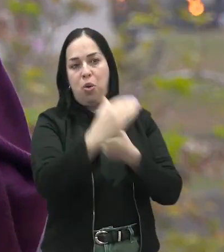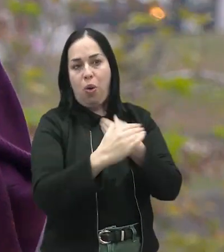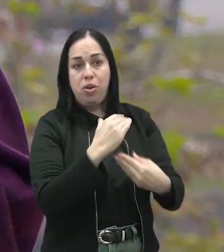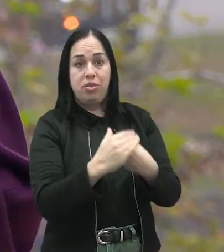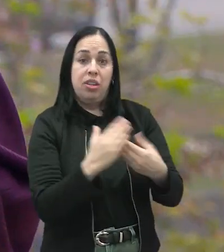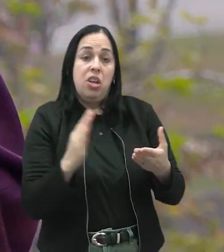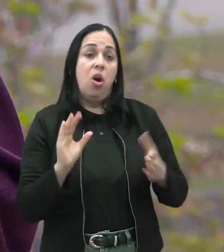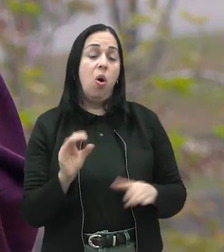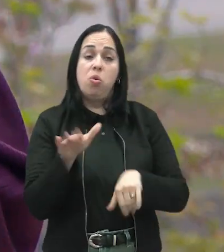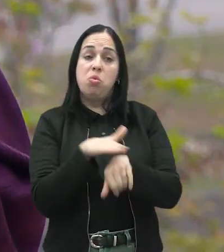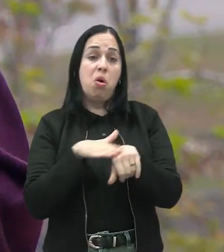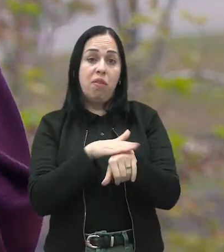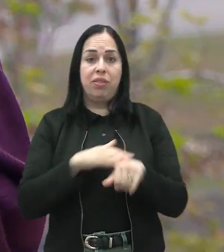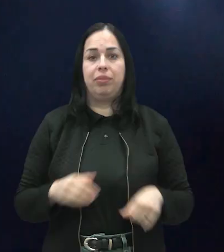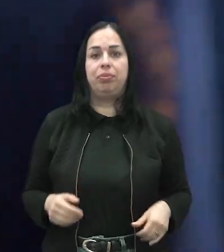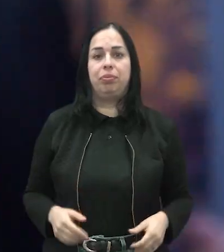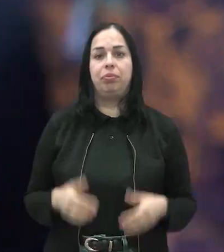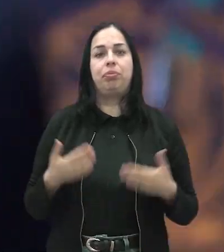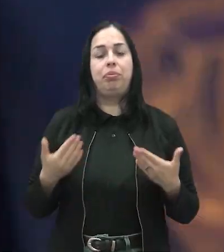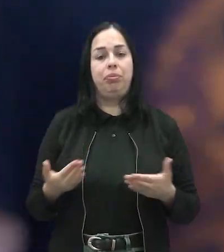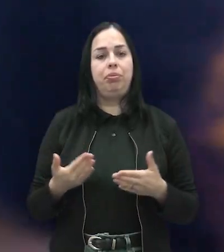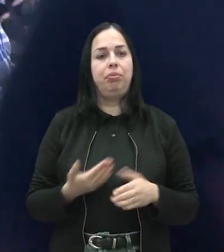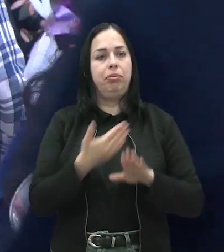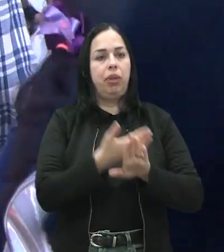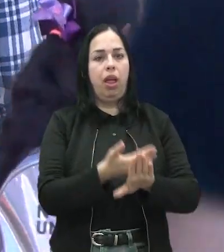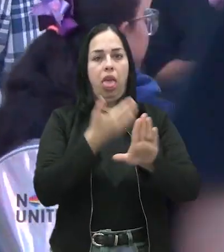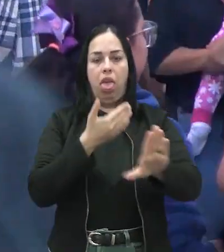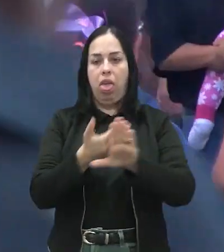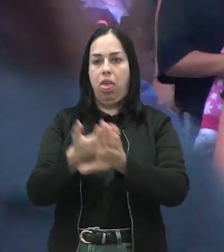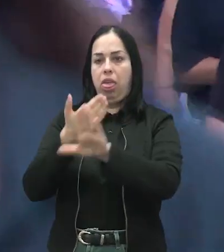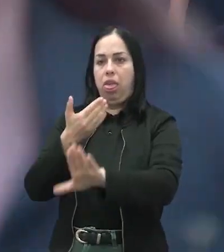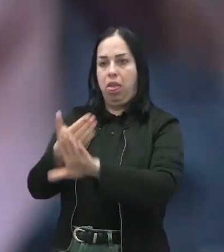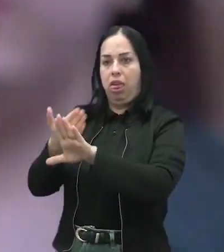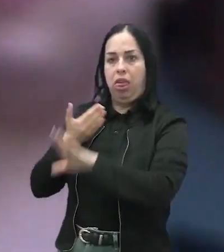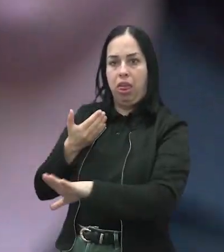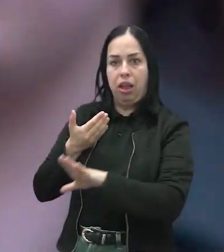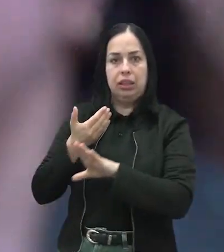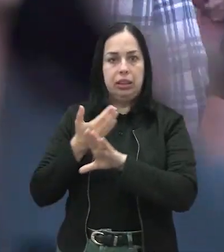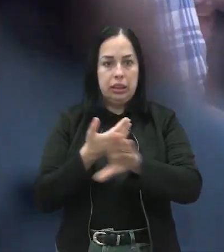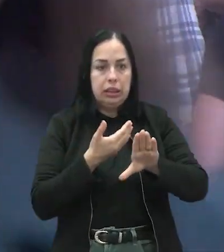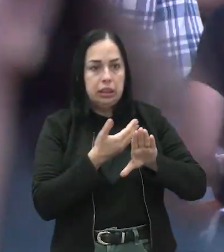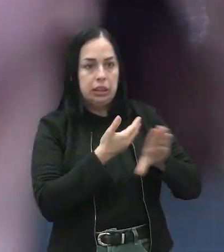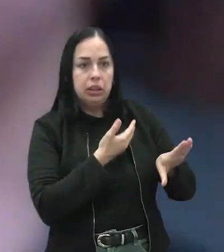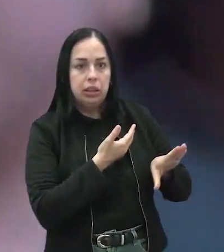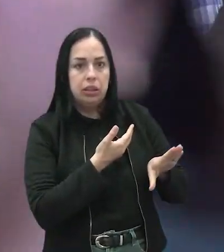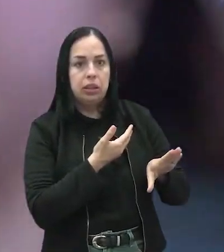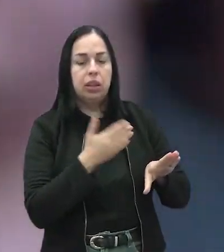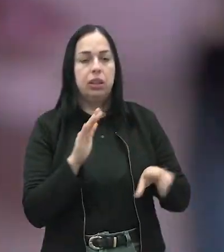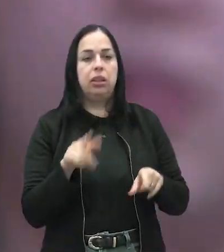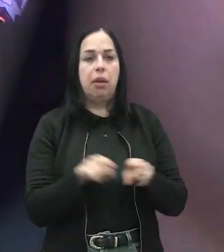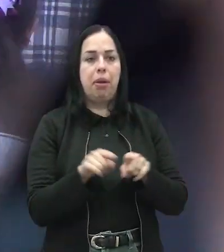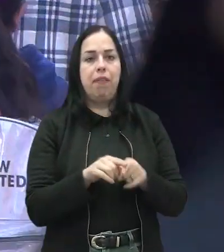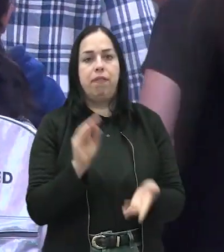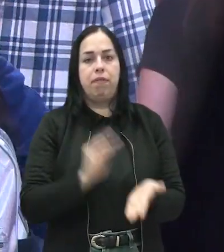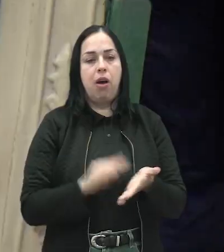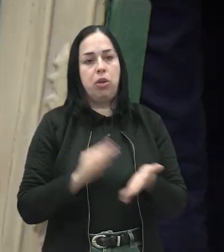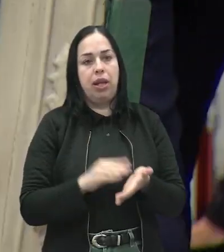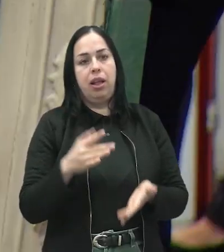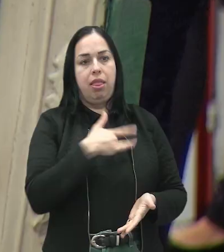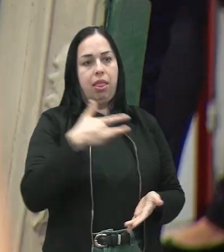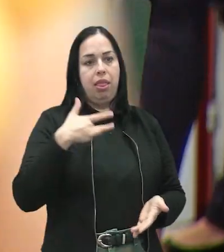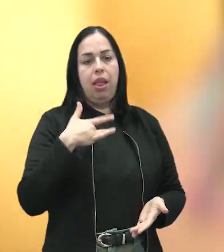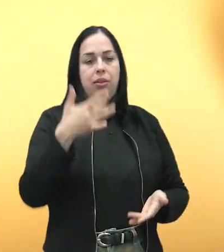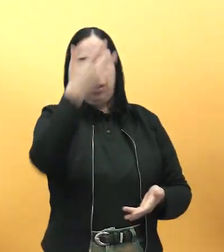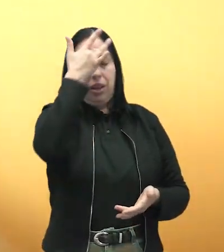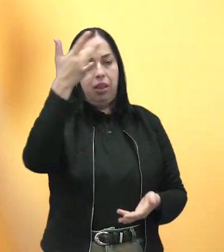ou simplesmente conversar. O isolamento social, somado à dificuldade de acesso aos serviços de saúde mental e